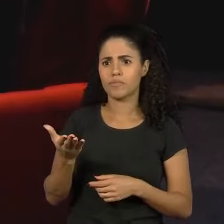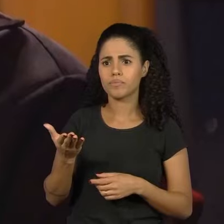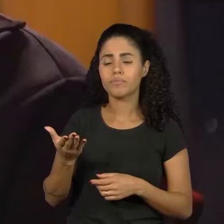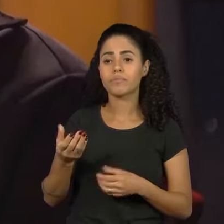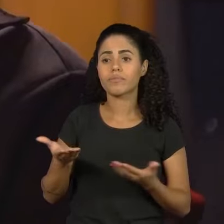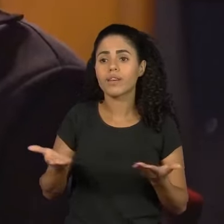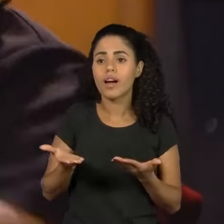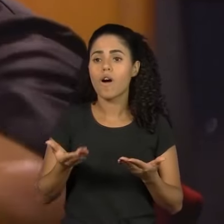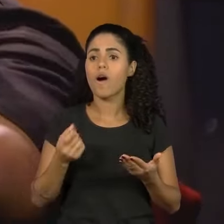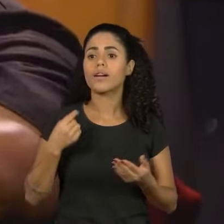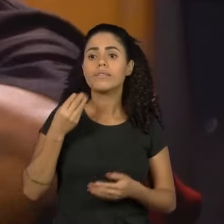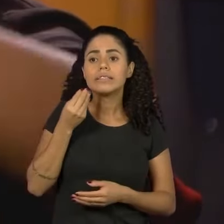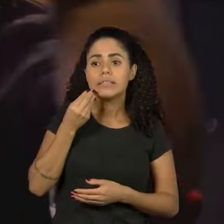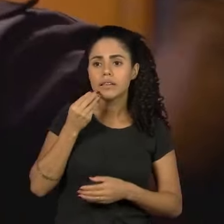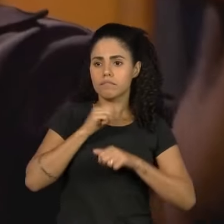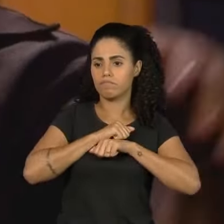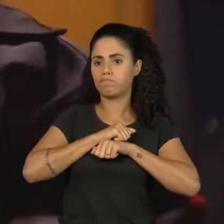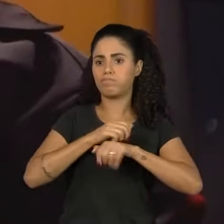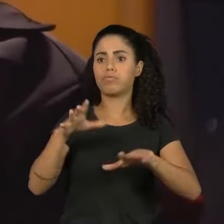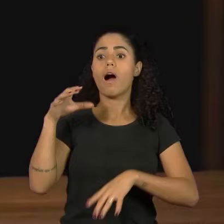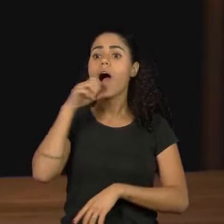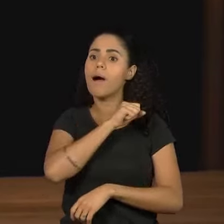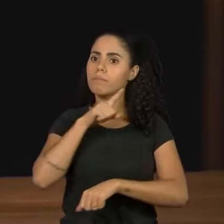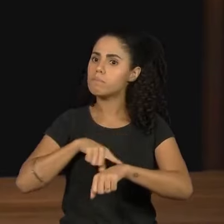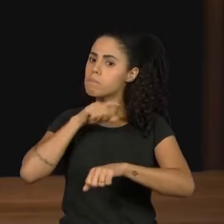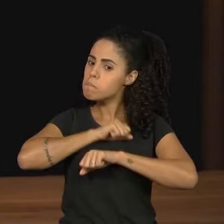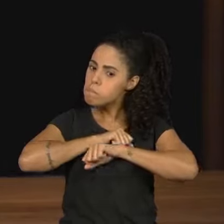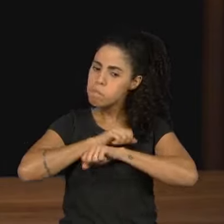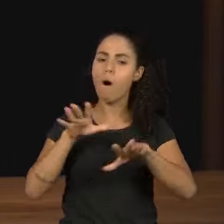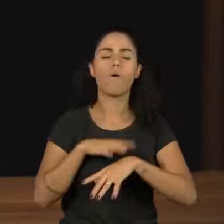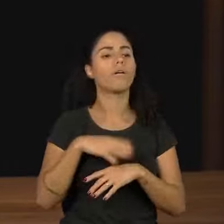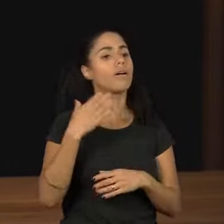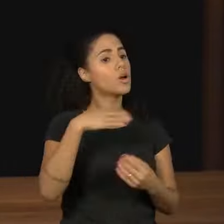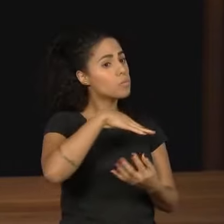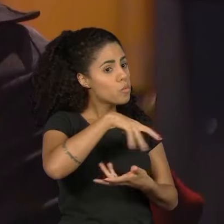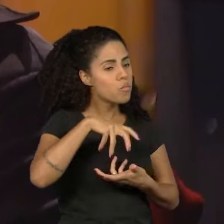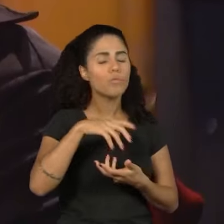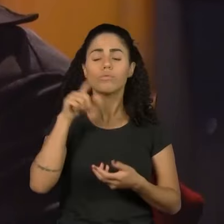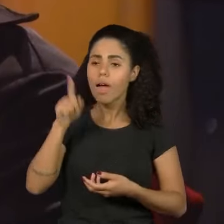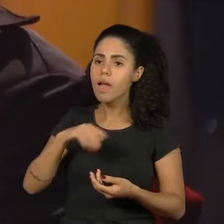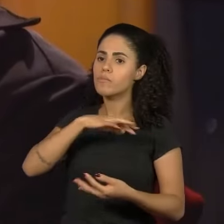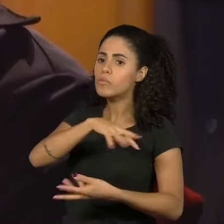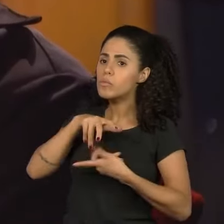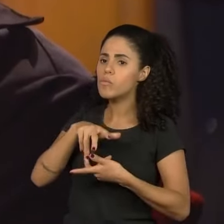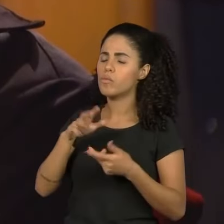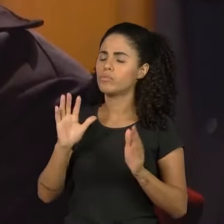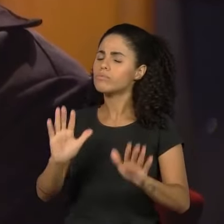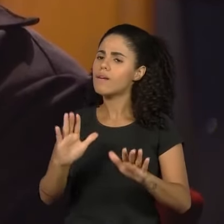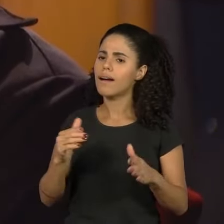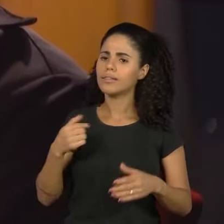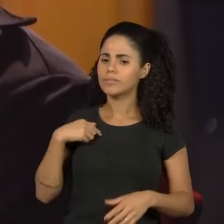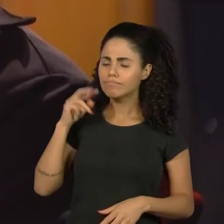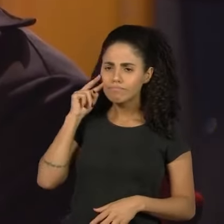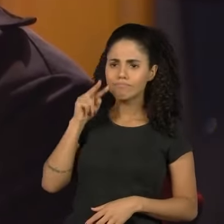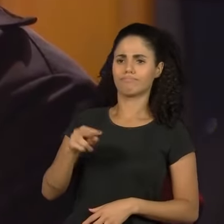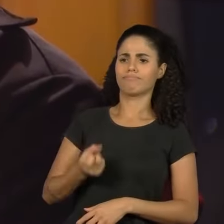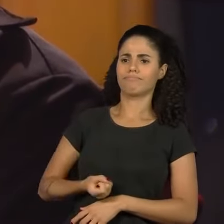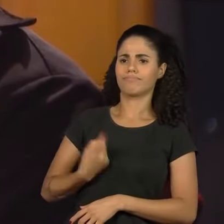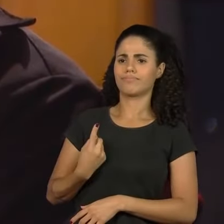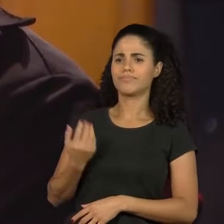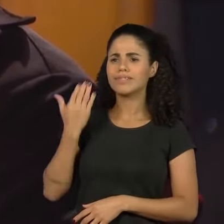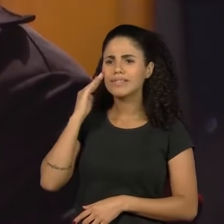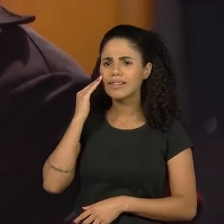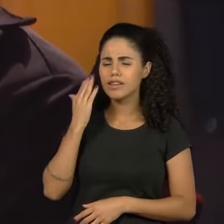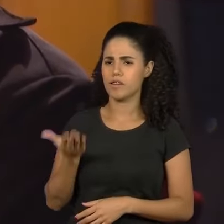P aperta ali pum de repente pro mundo inteiro exatamente então é uma treta mas é mas ele é uma ferramenta